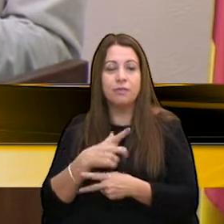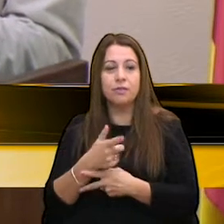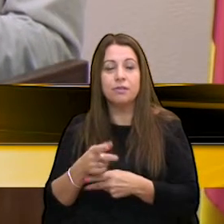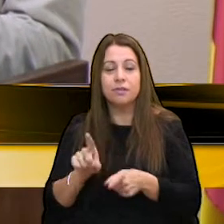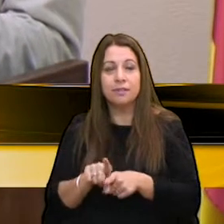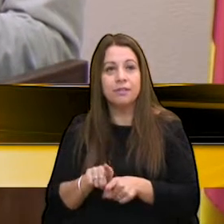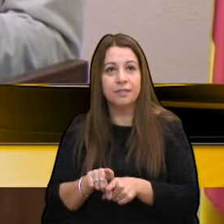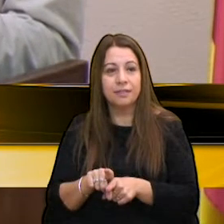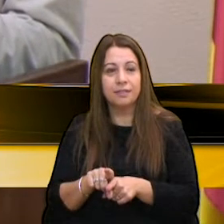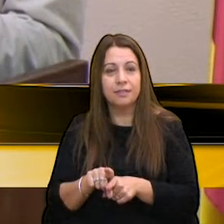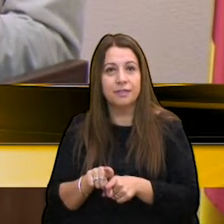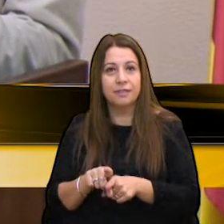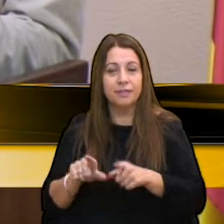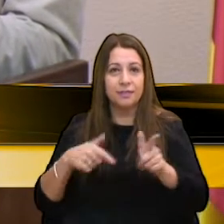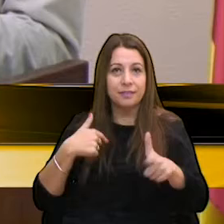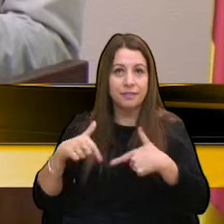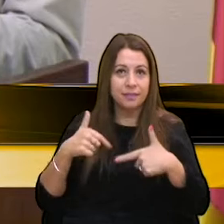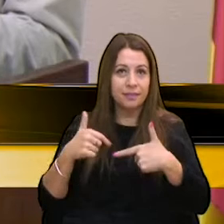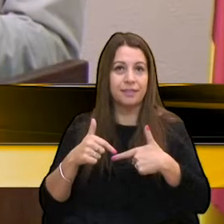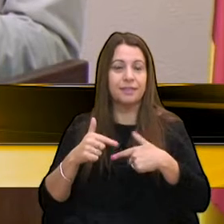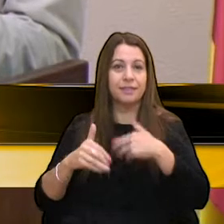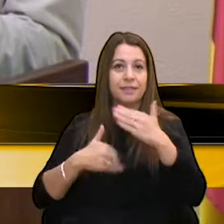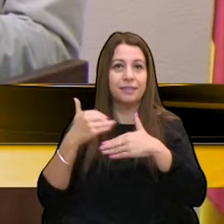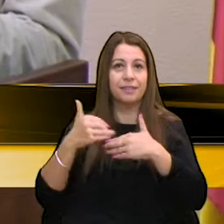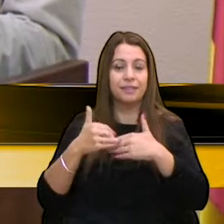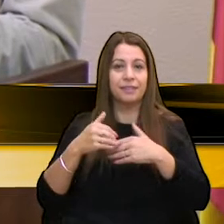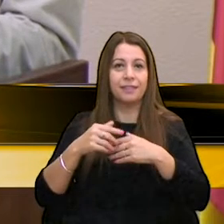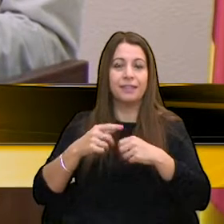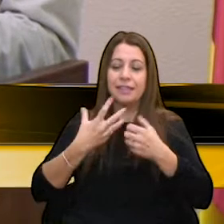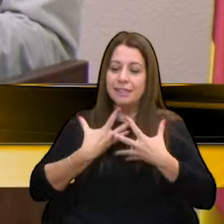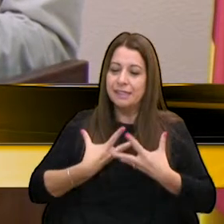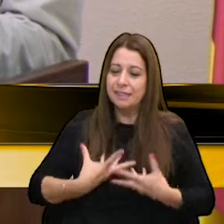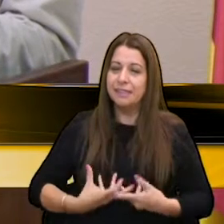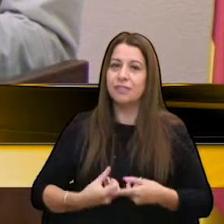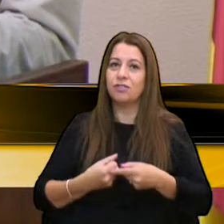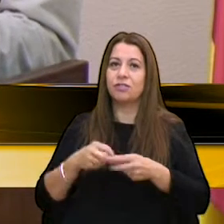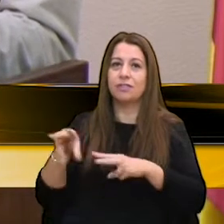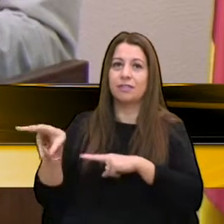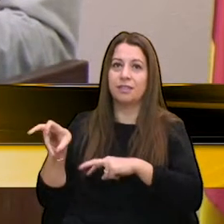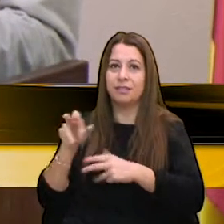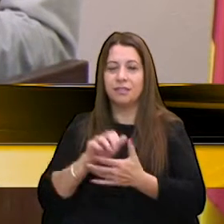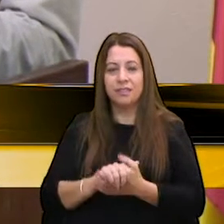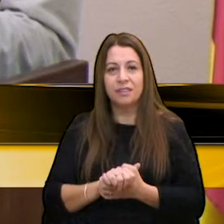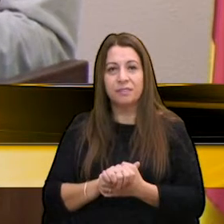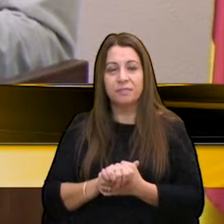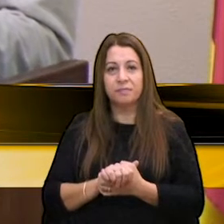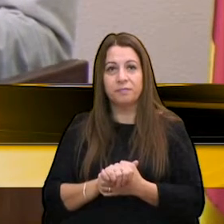46,75%. Trabalho sofrido, pesado, cansativo na agricultura,